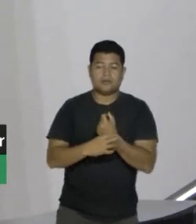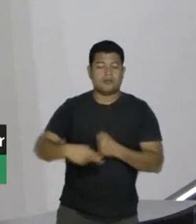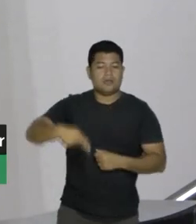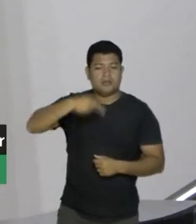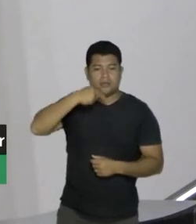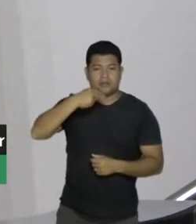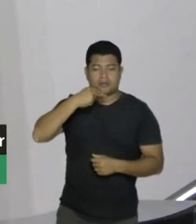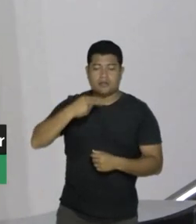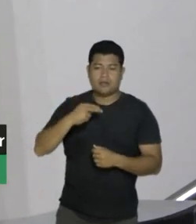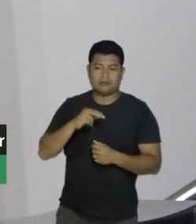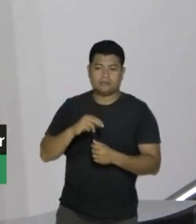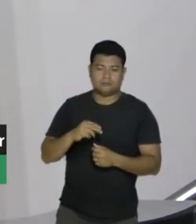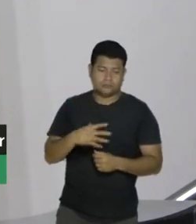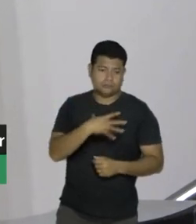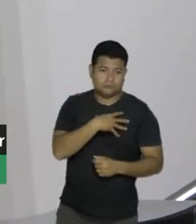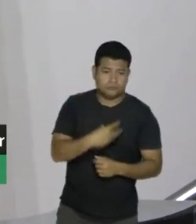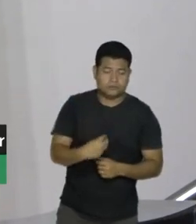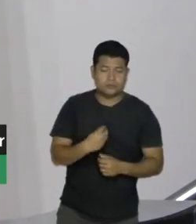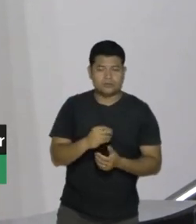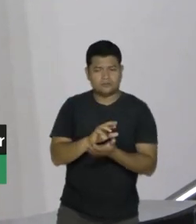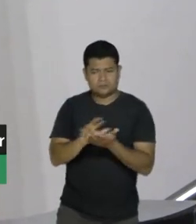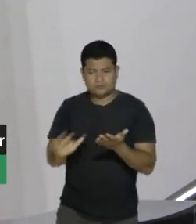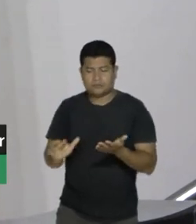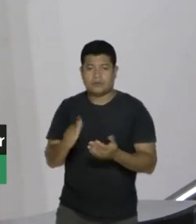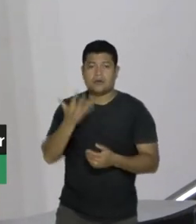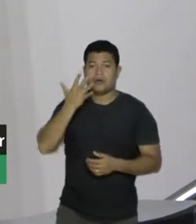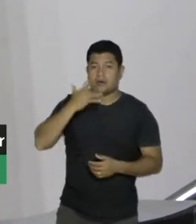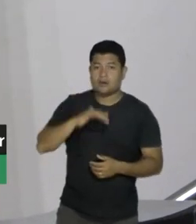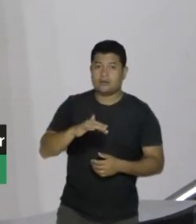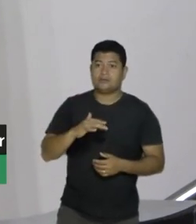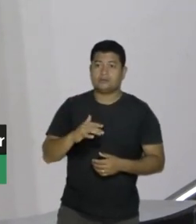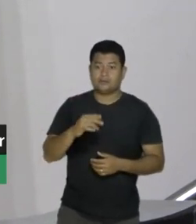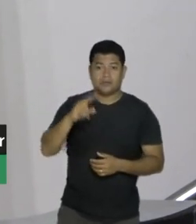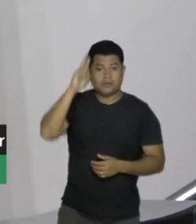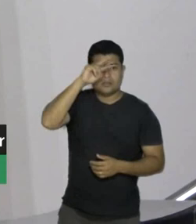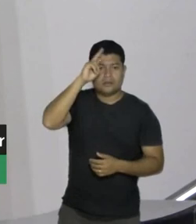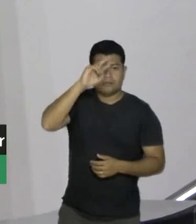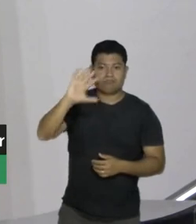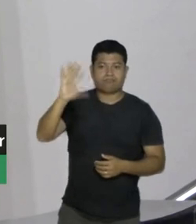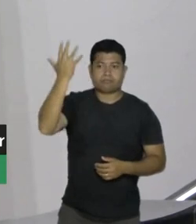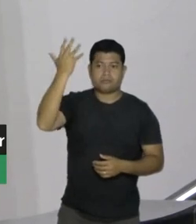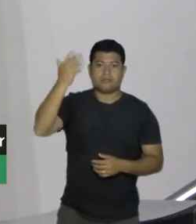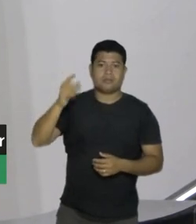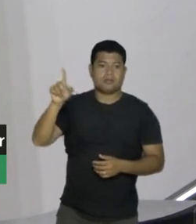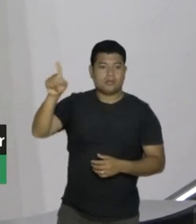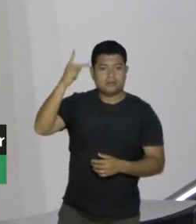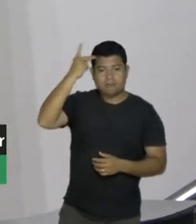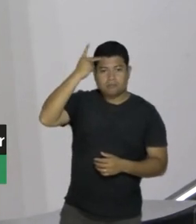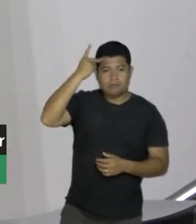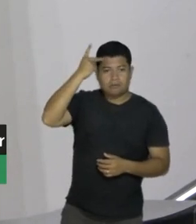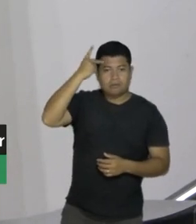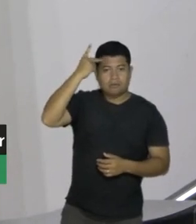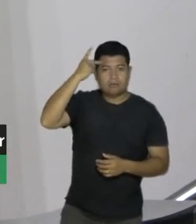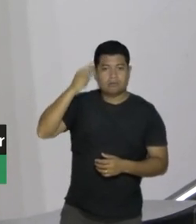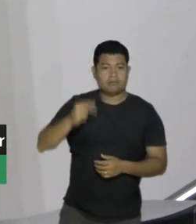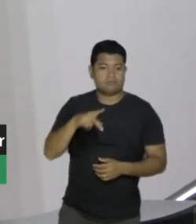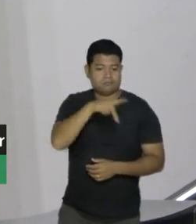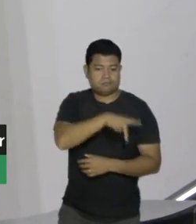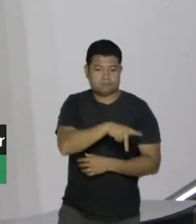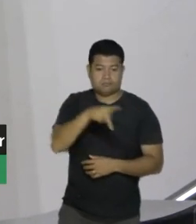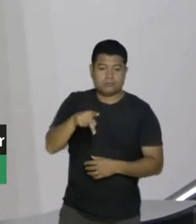o caso mais recente de ataque a uma escola foi em São Paulo onde uma professora